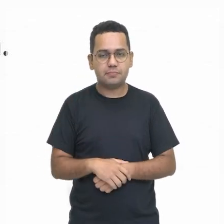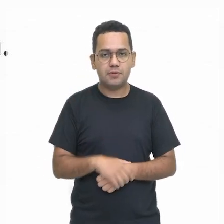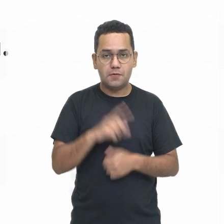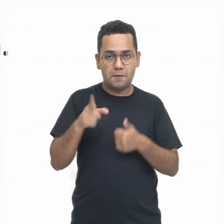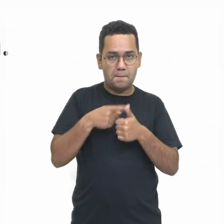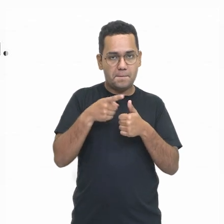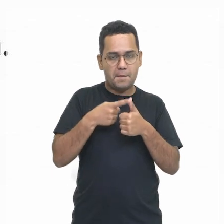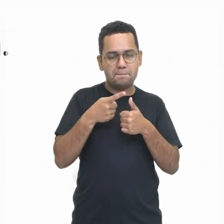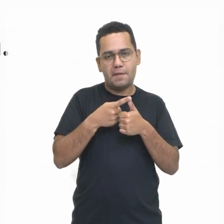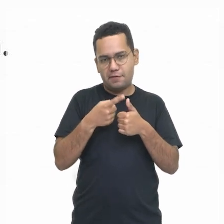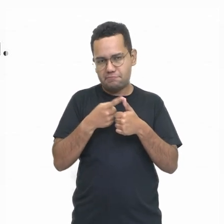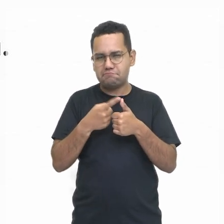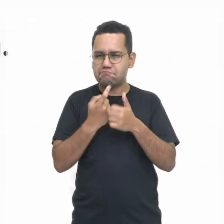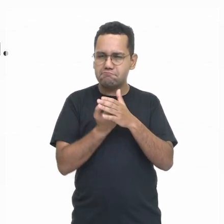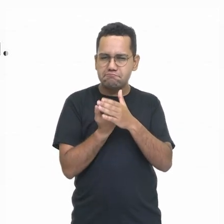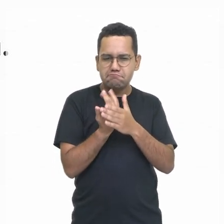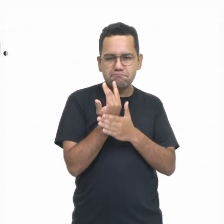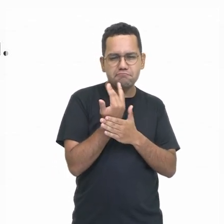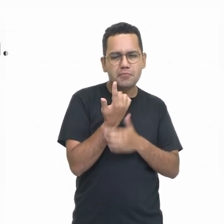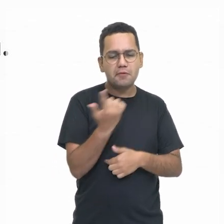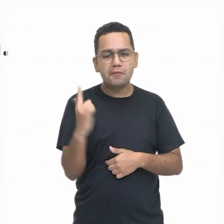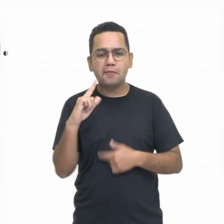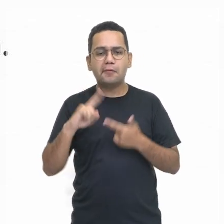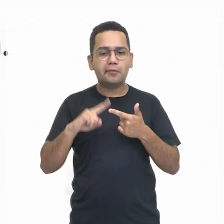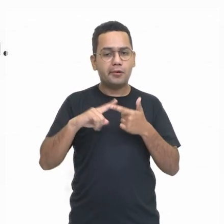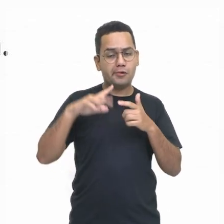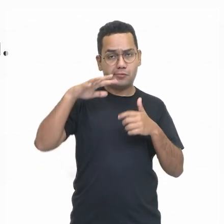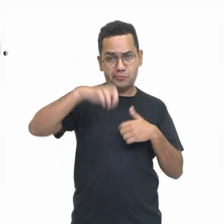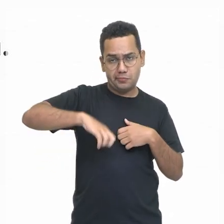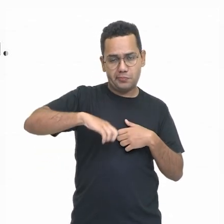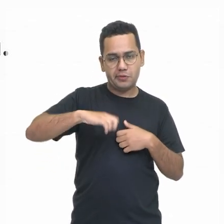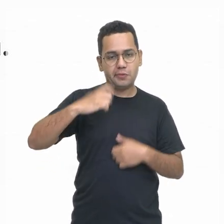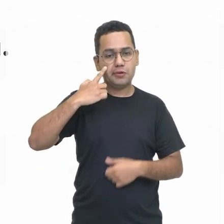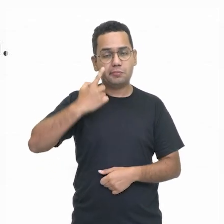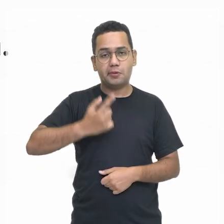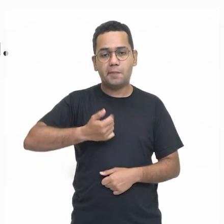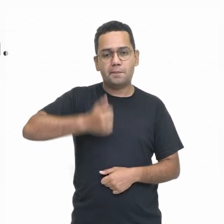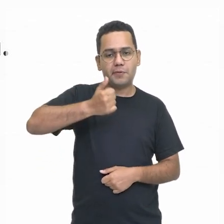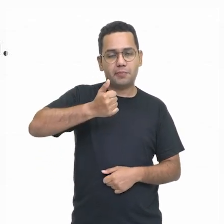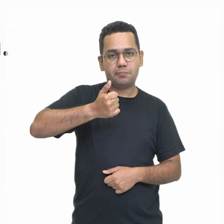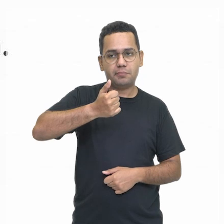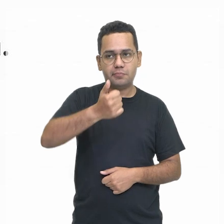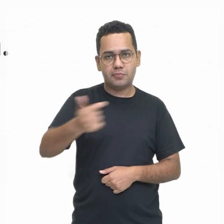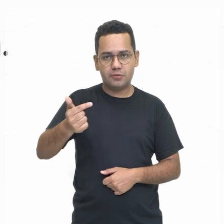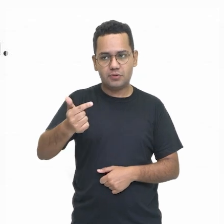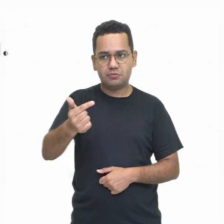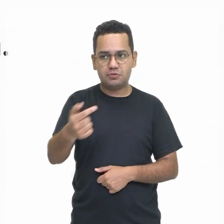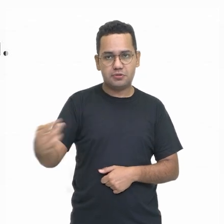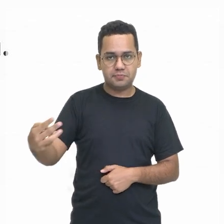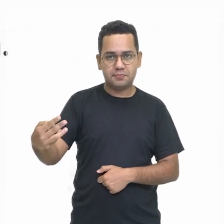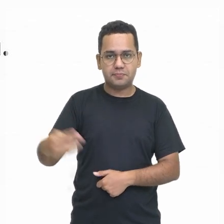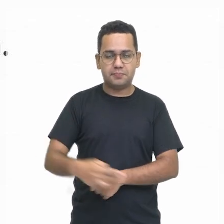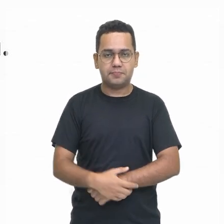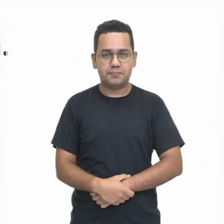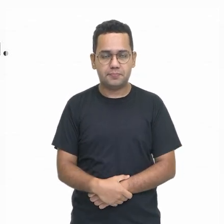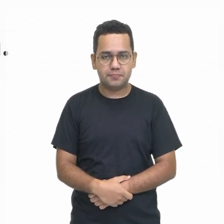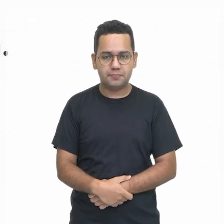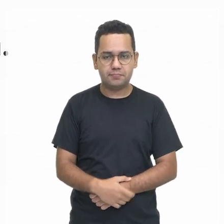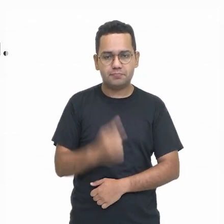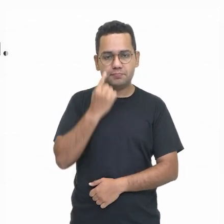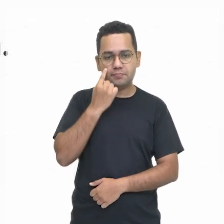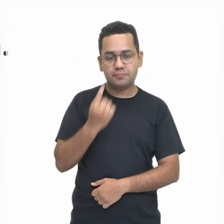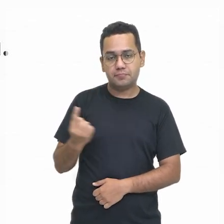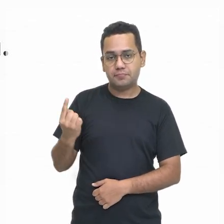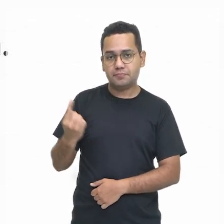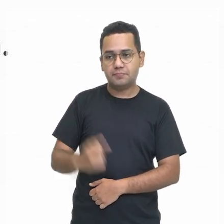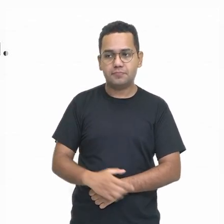vivos produtores, consumidores, que eles podem ser denominados de consumidores primários,